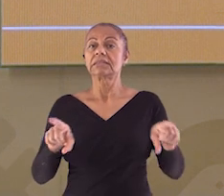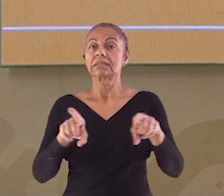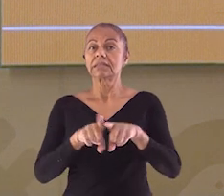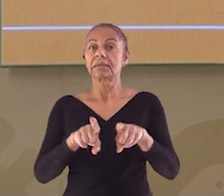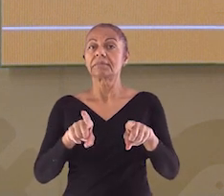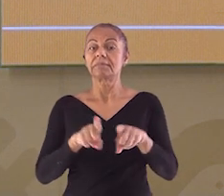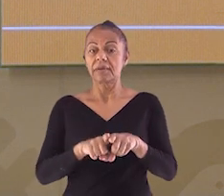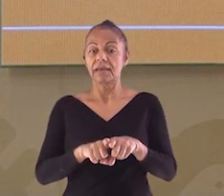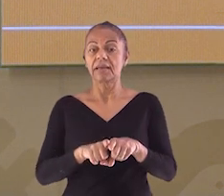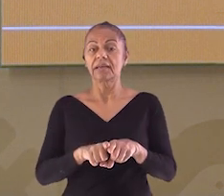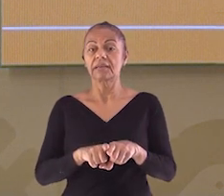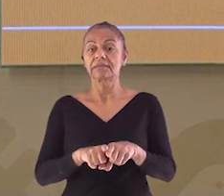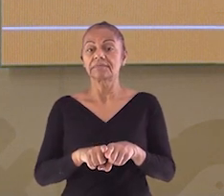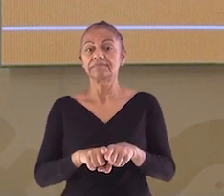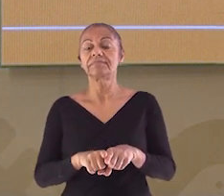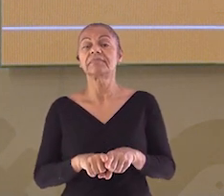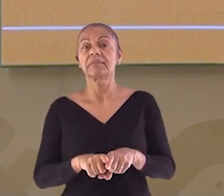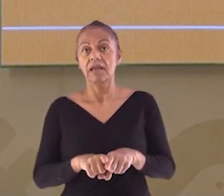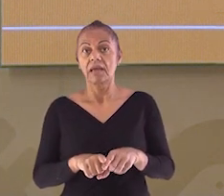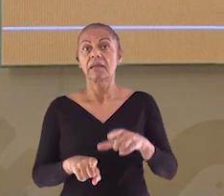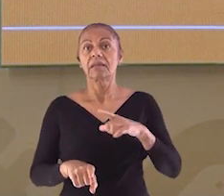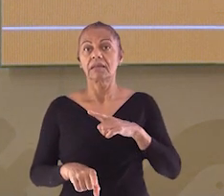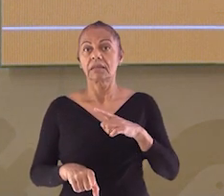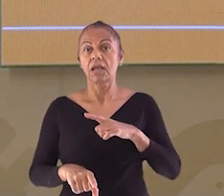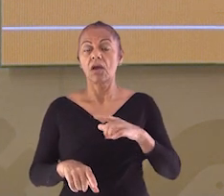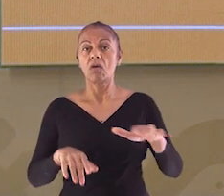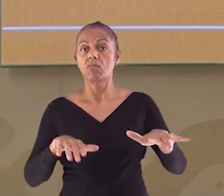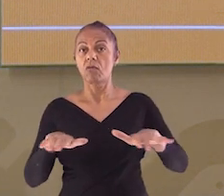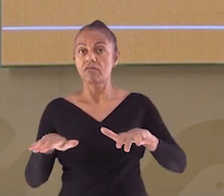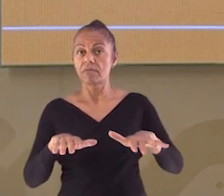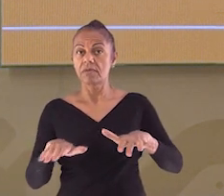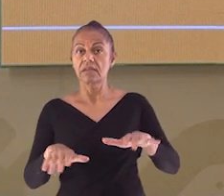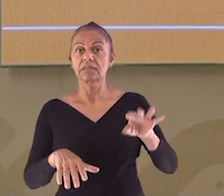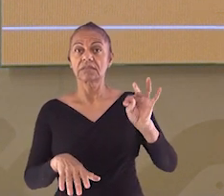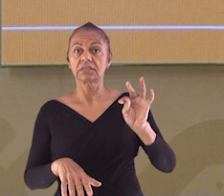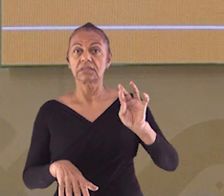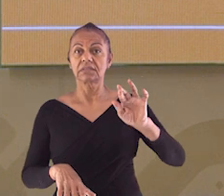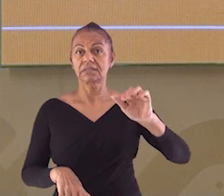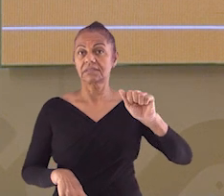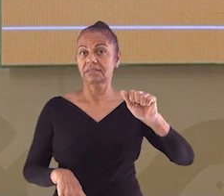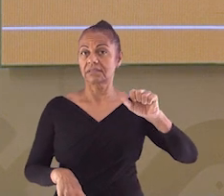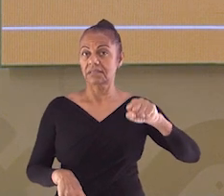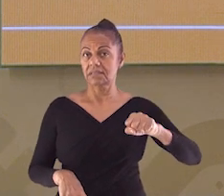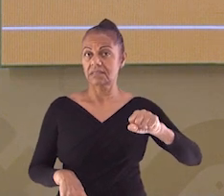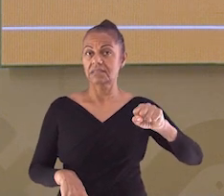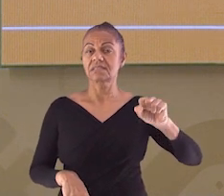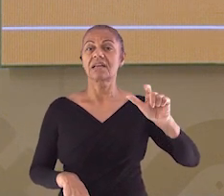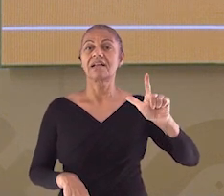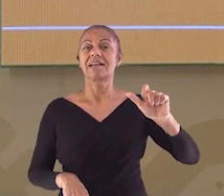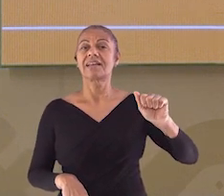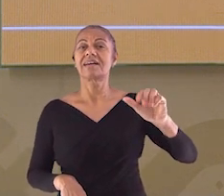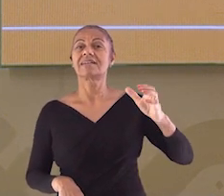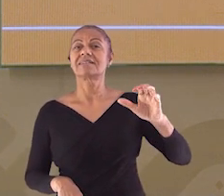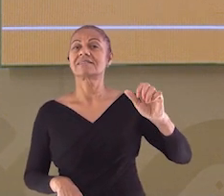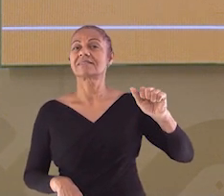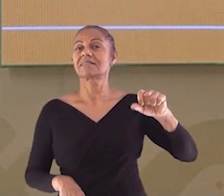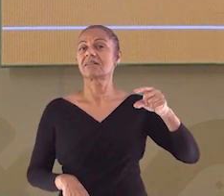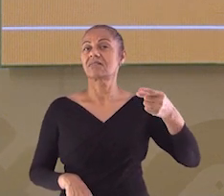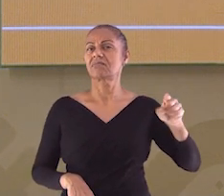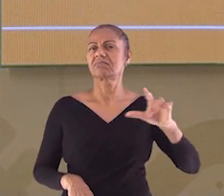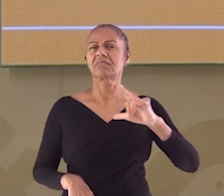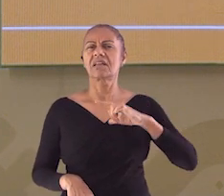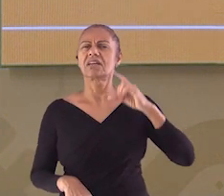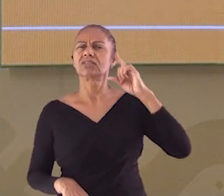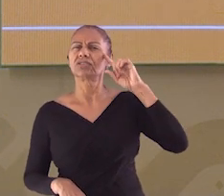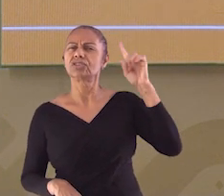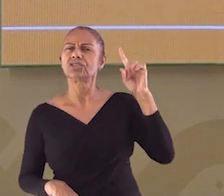de translação. Você já deve ter observado que existem dias mais quentes e mais frios durante o ano.